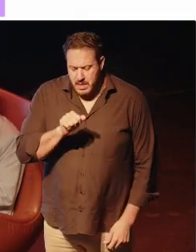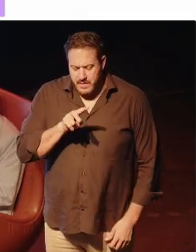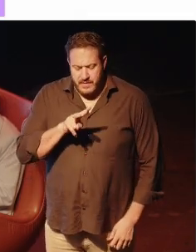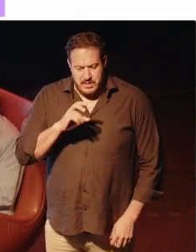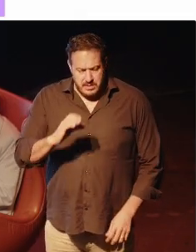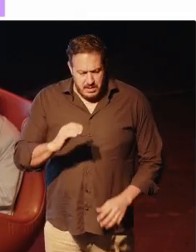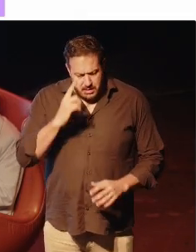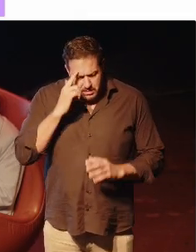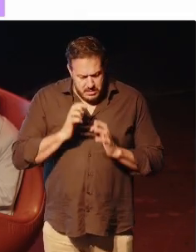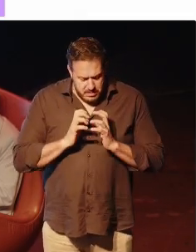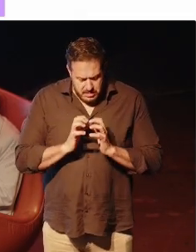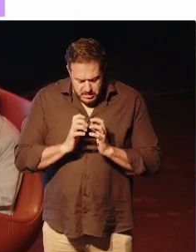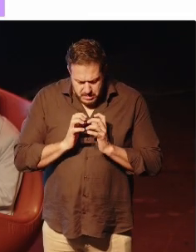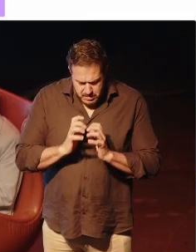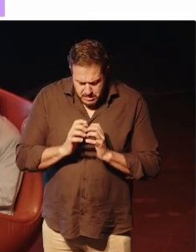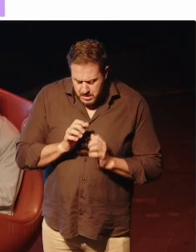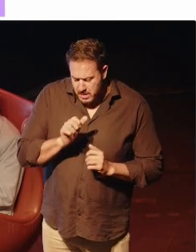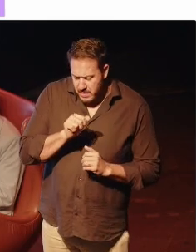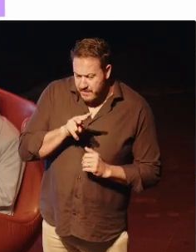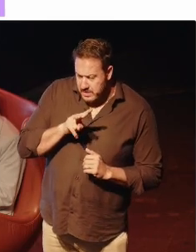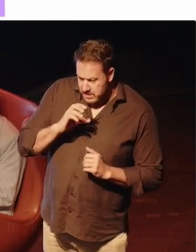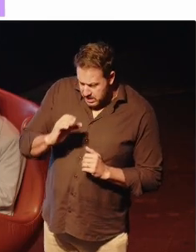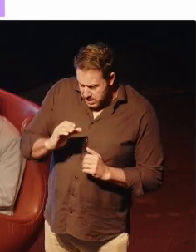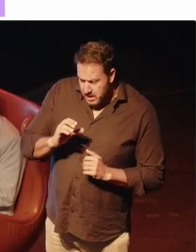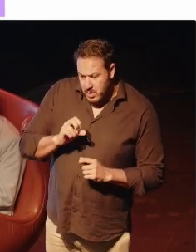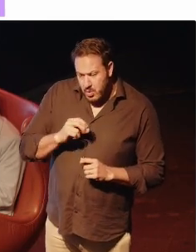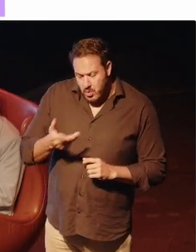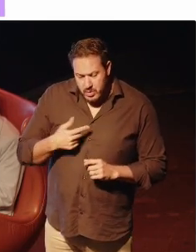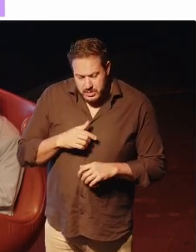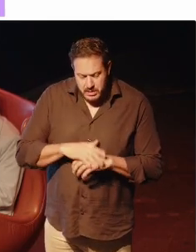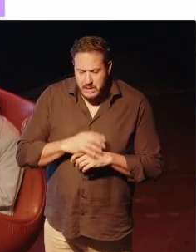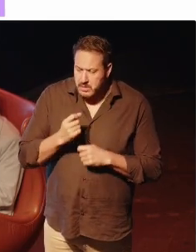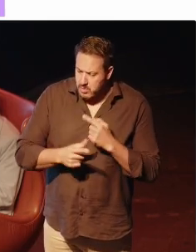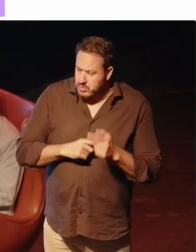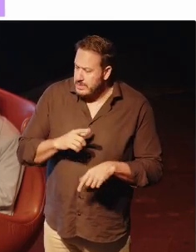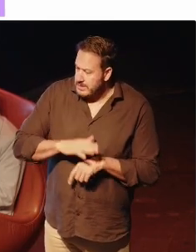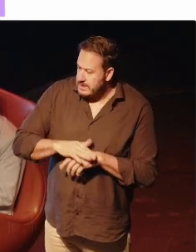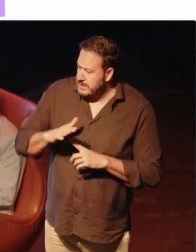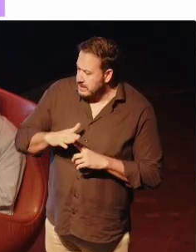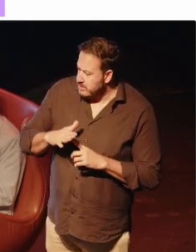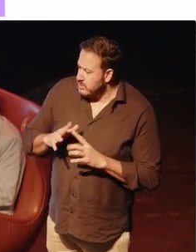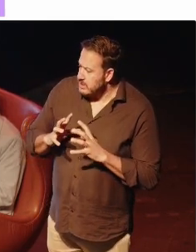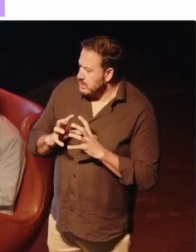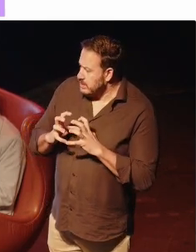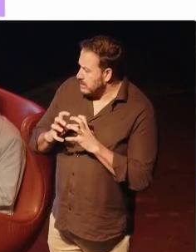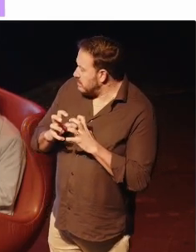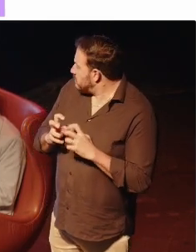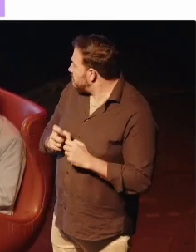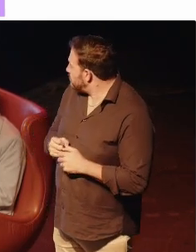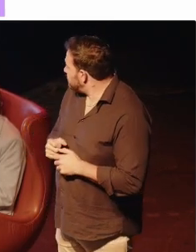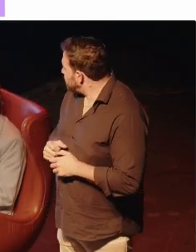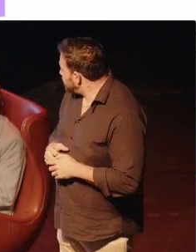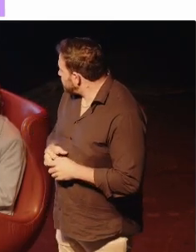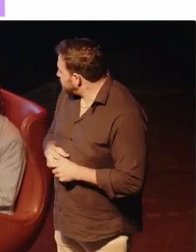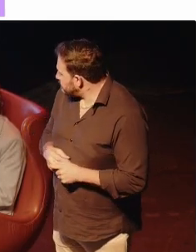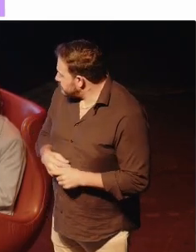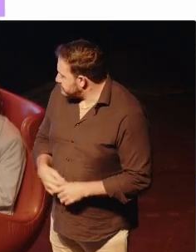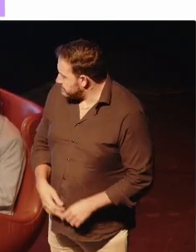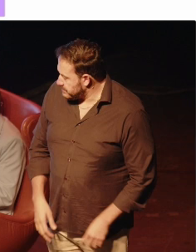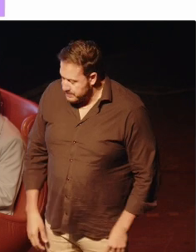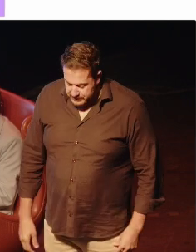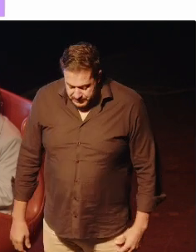cerebral, ou se tem algum traumatismo, né? Por exemplo, aqui